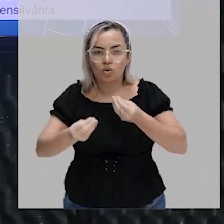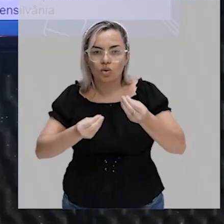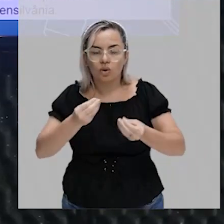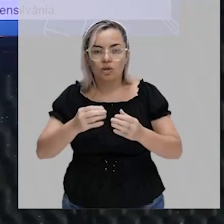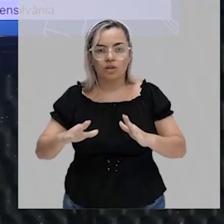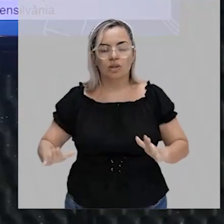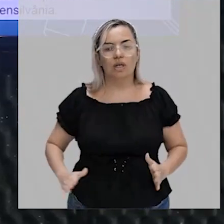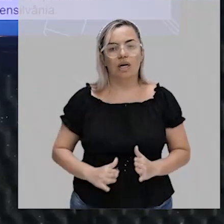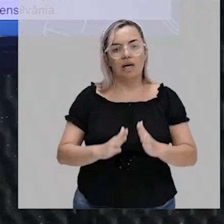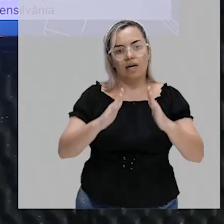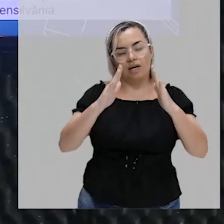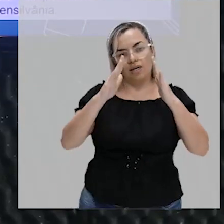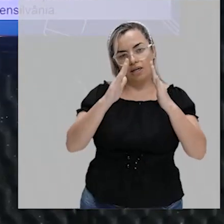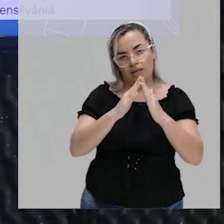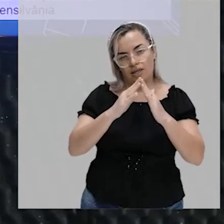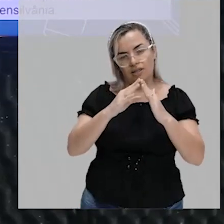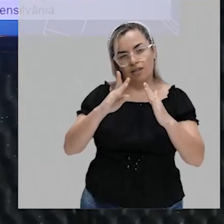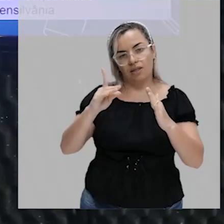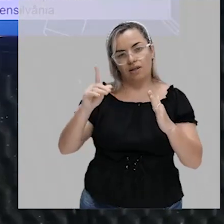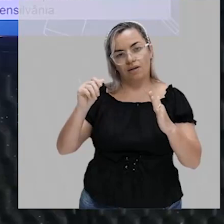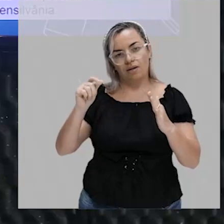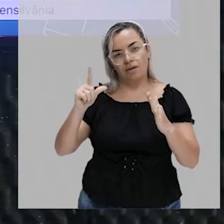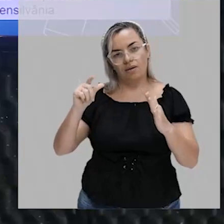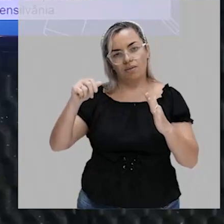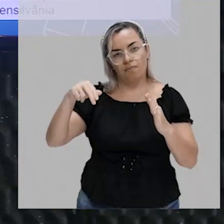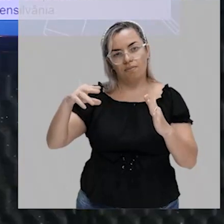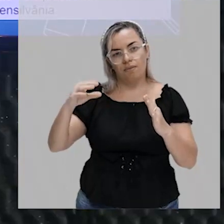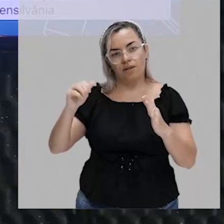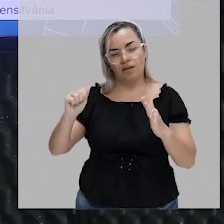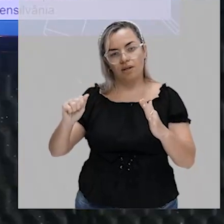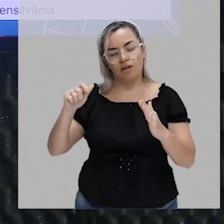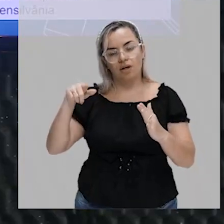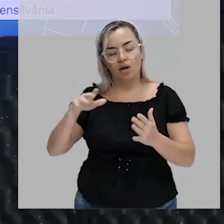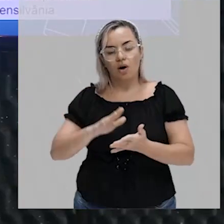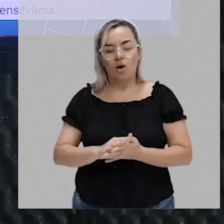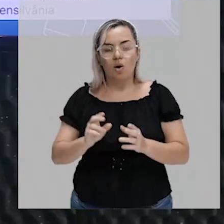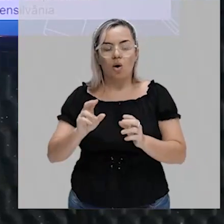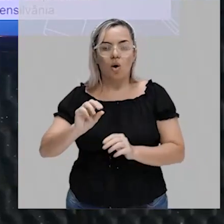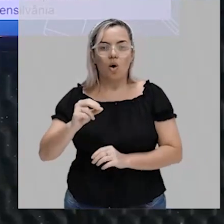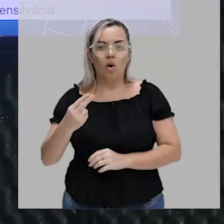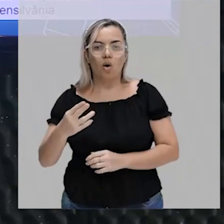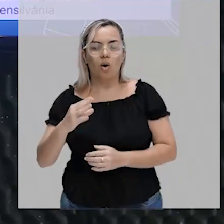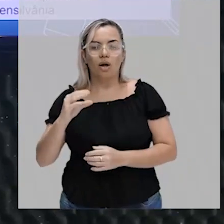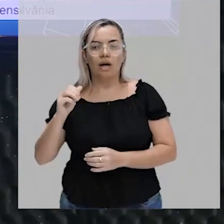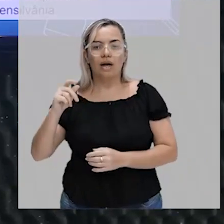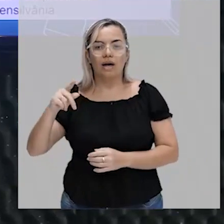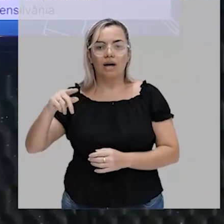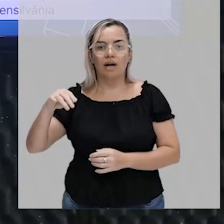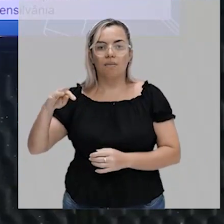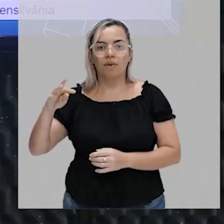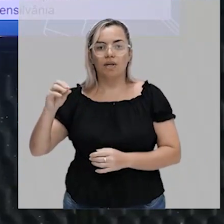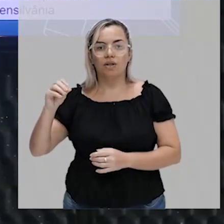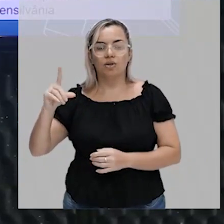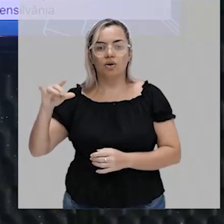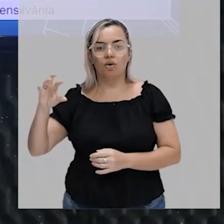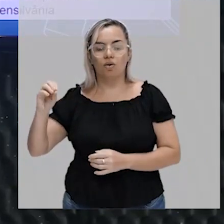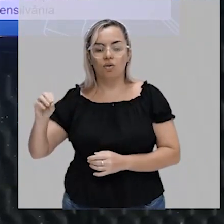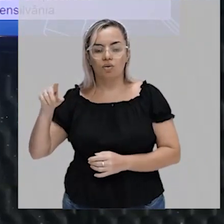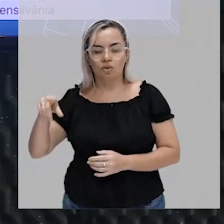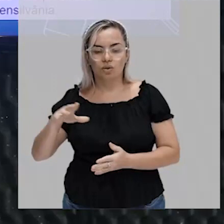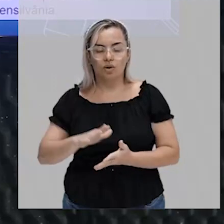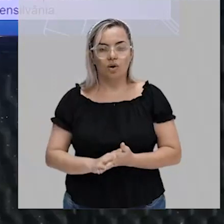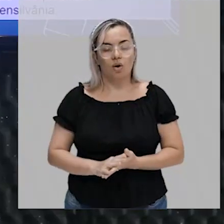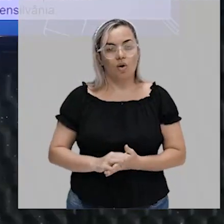Branca ou no Capitólio. Então seria um ataque no campo da economia, no coração econômico, no coração militar e no coração